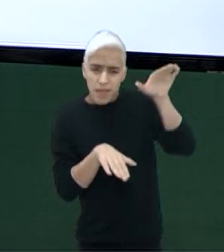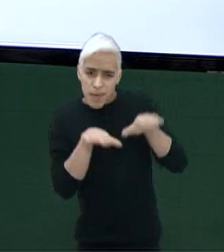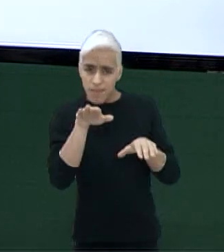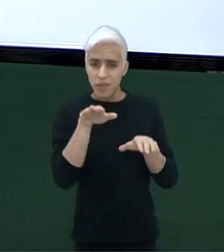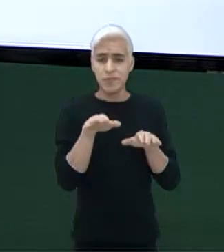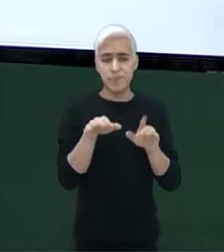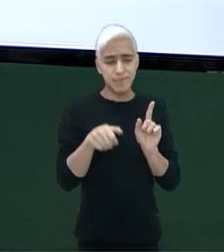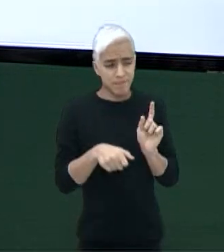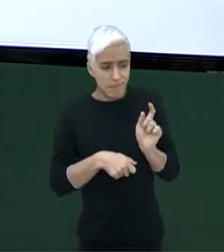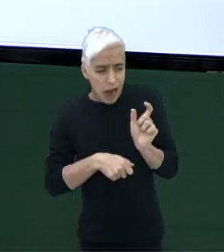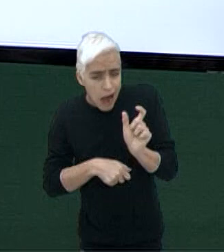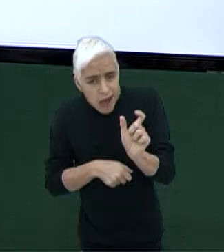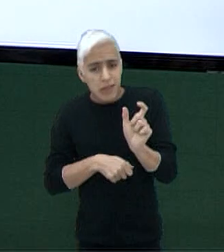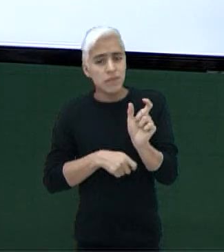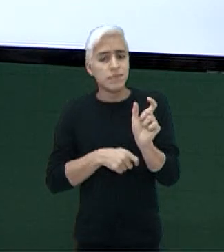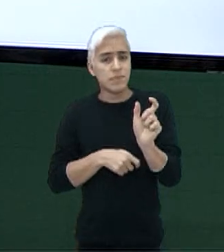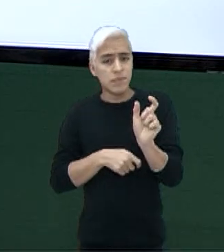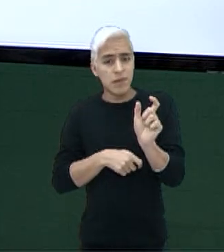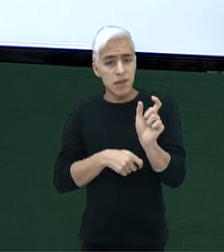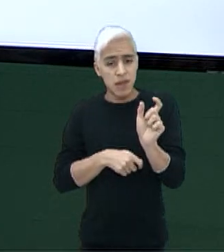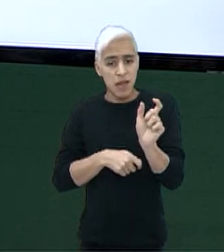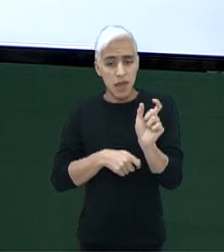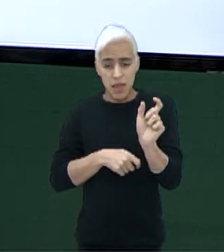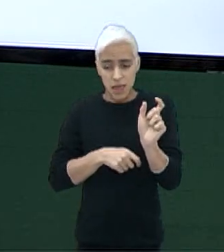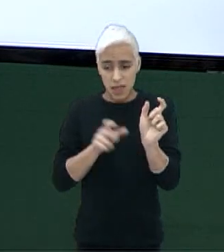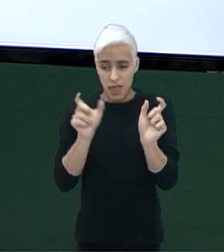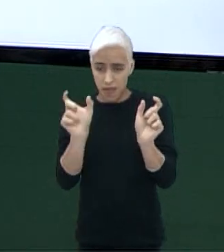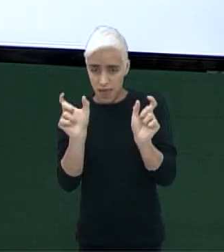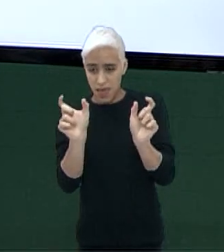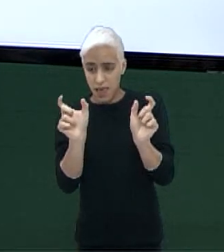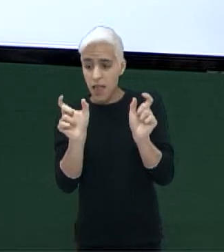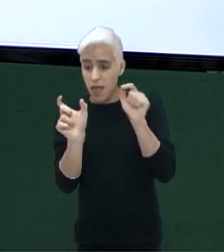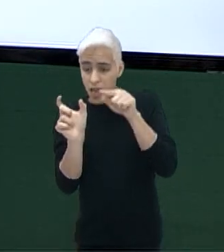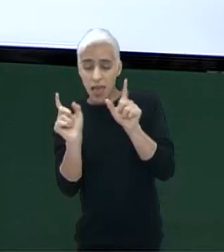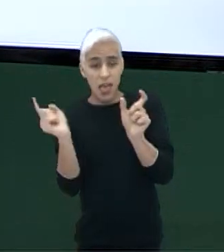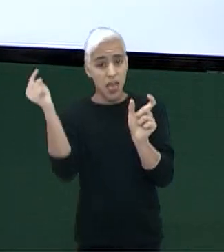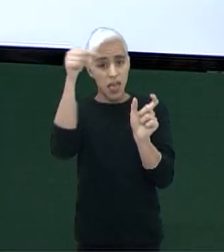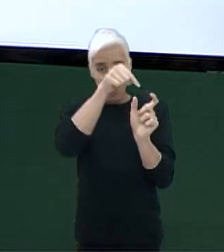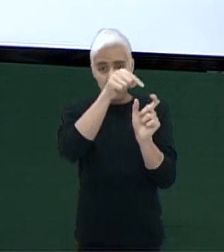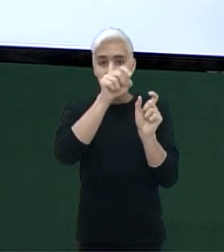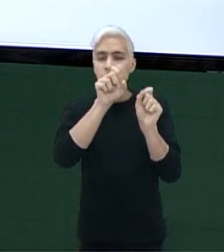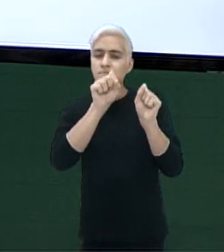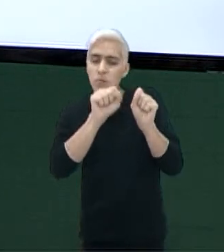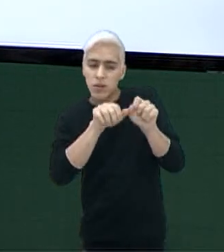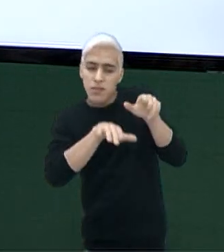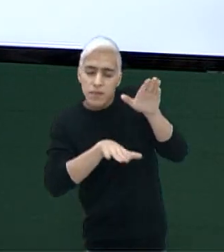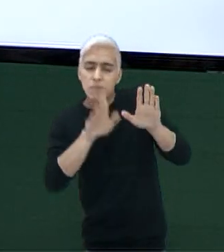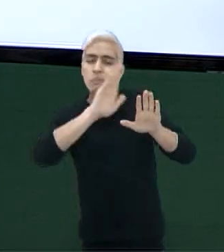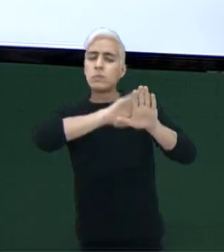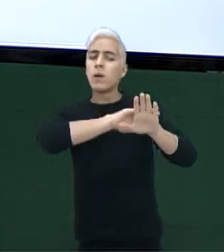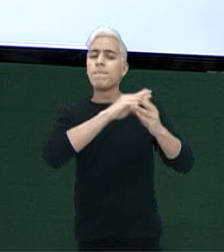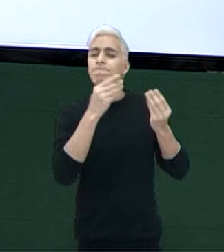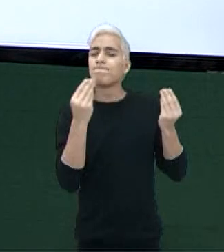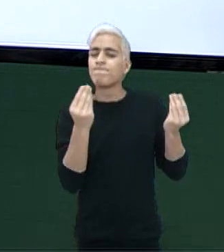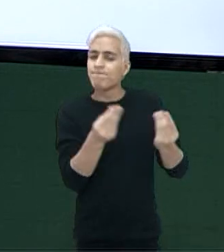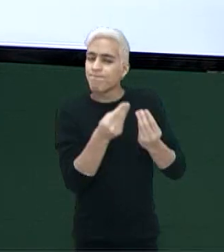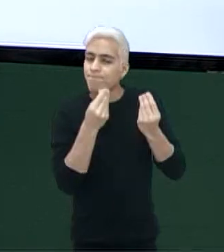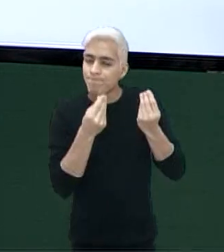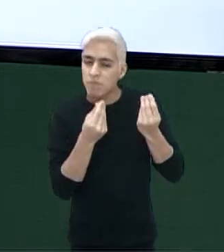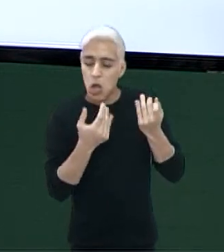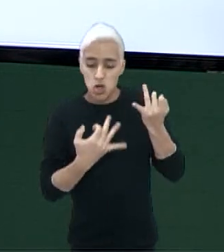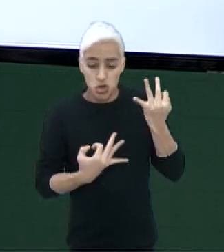termo que eu uso em referência a outro, eu posso estar trazendo um juízo de valor, né? Eu posso